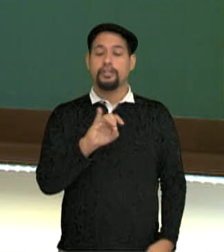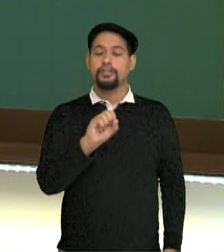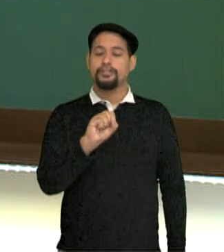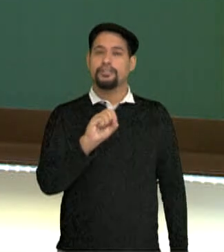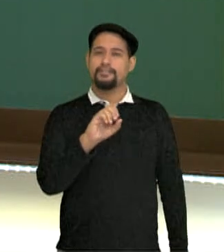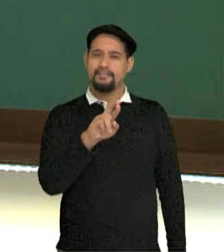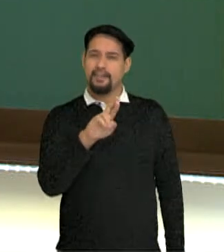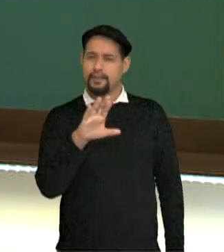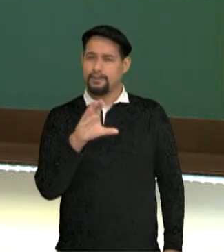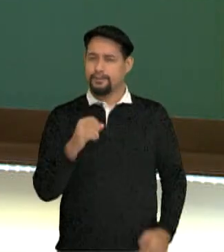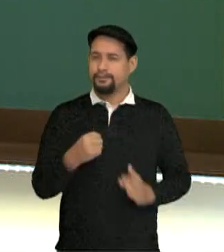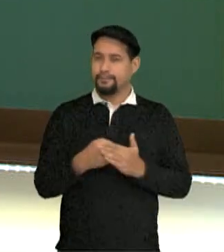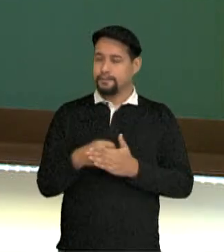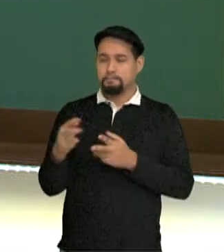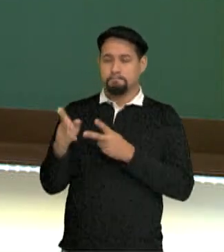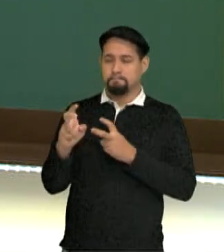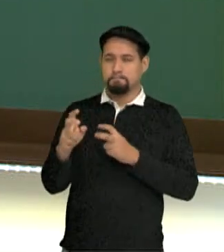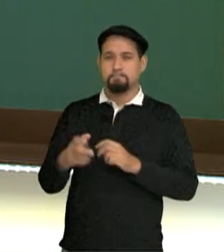essa característica?